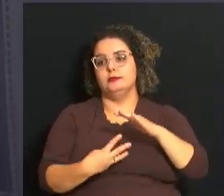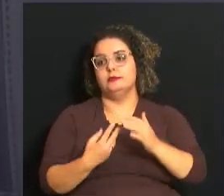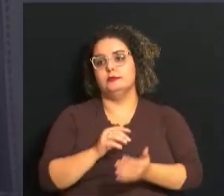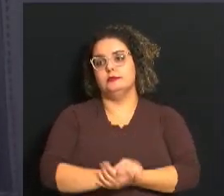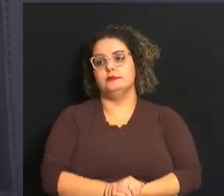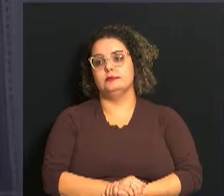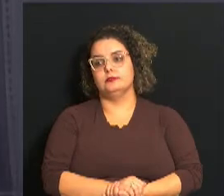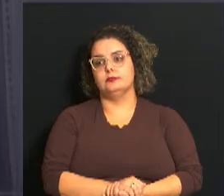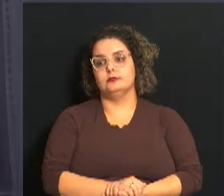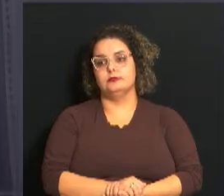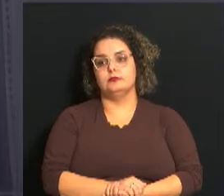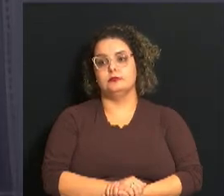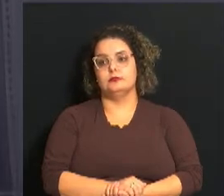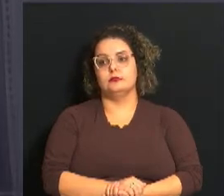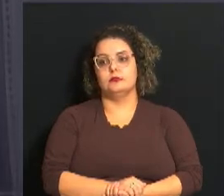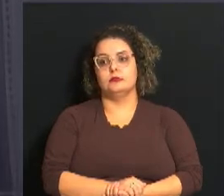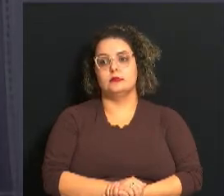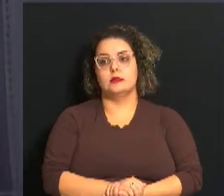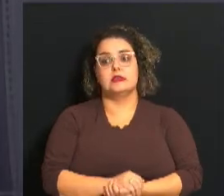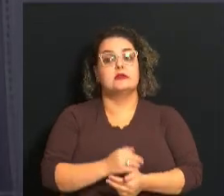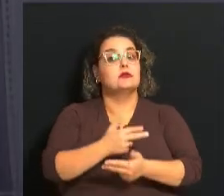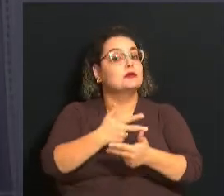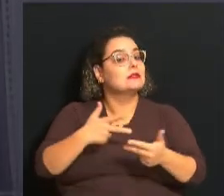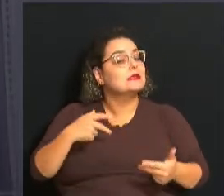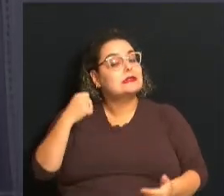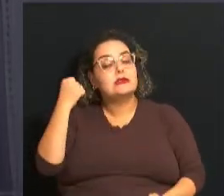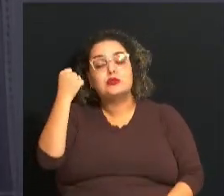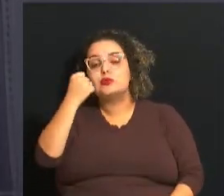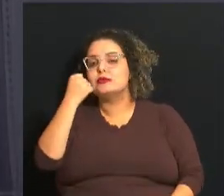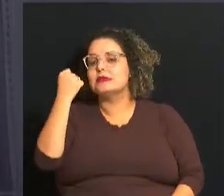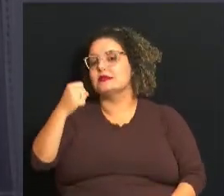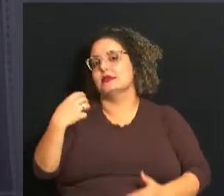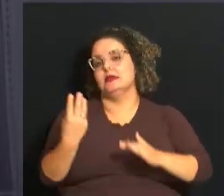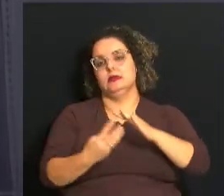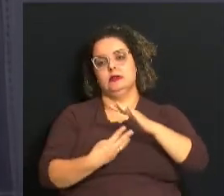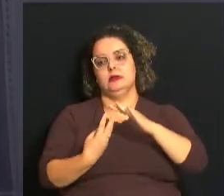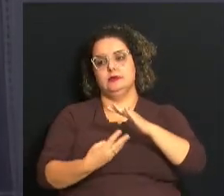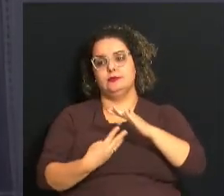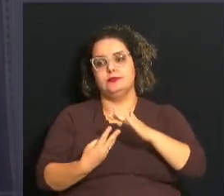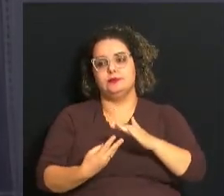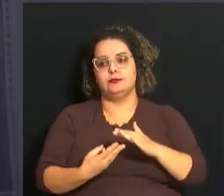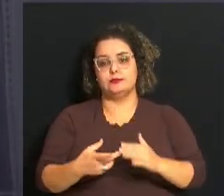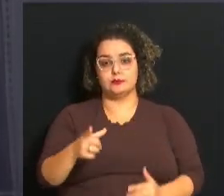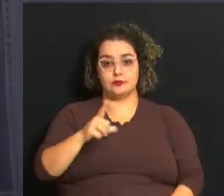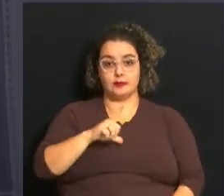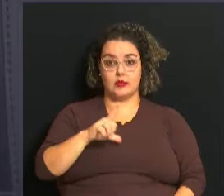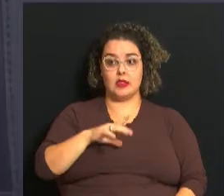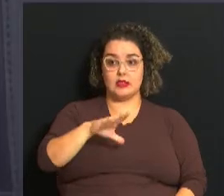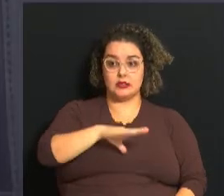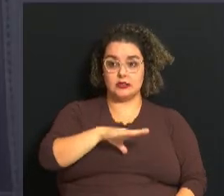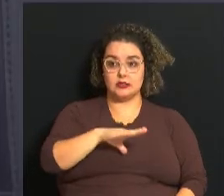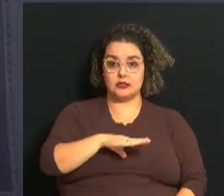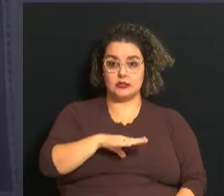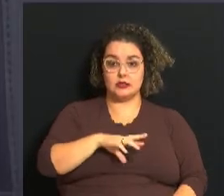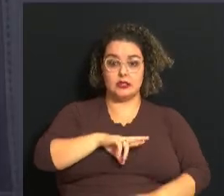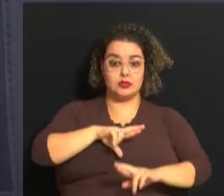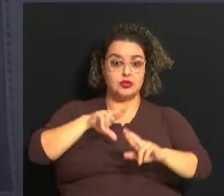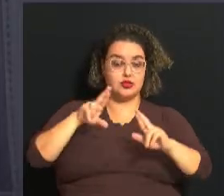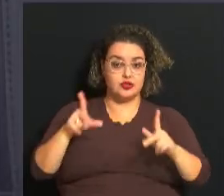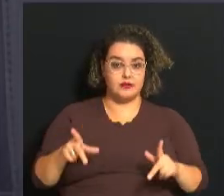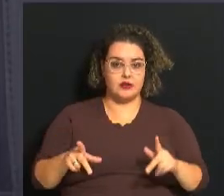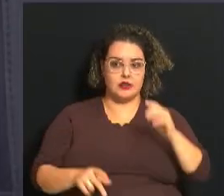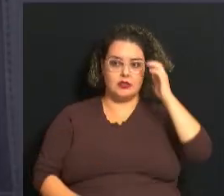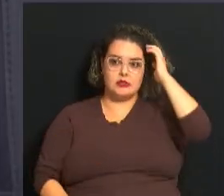eu vou te colocar aqui essa coisa tão séria da terceirização que tem intensidades que é o oposto